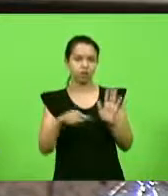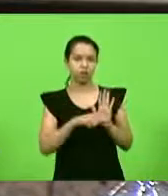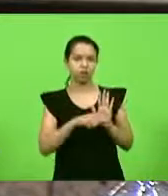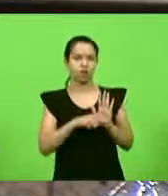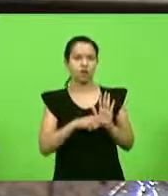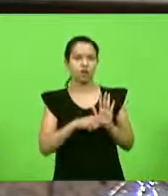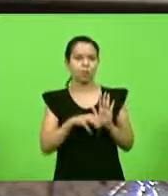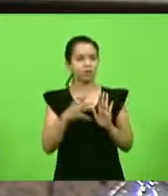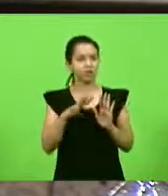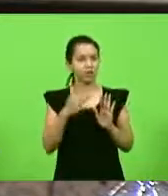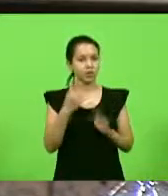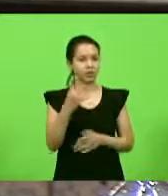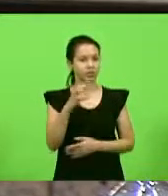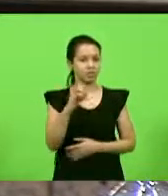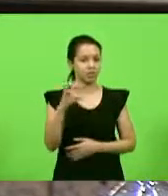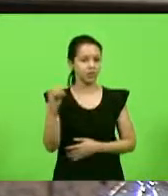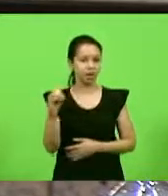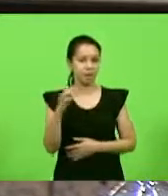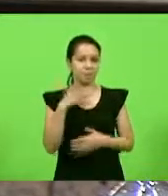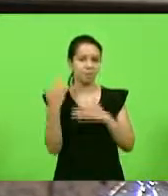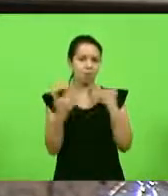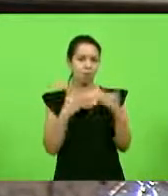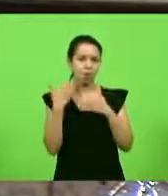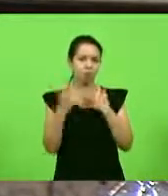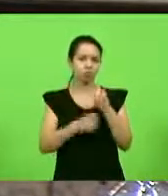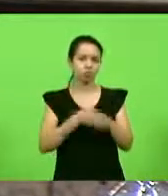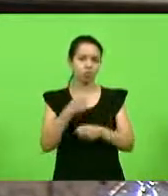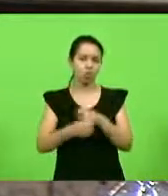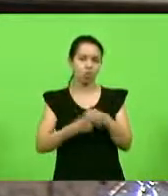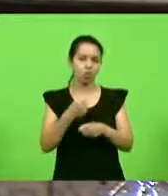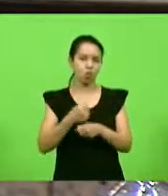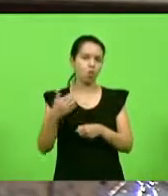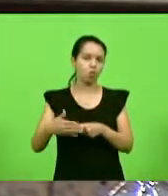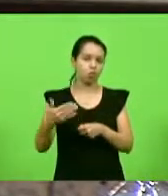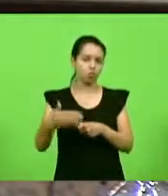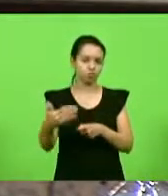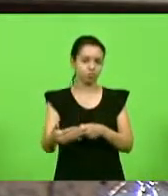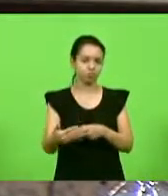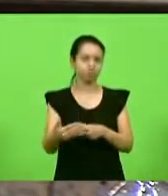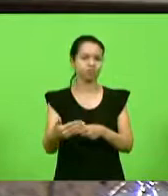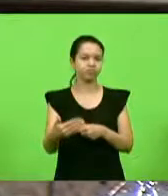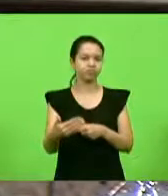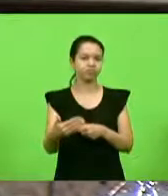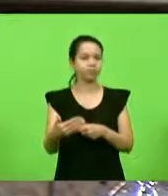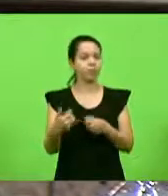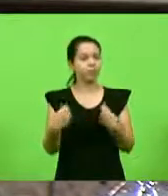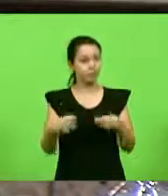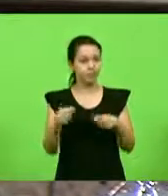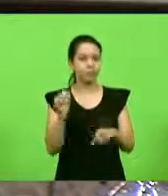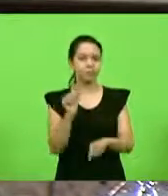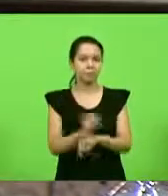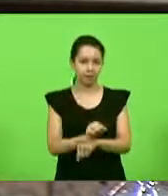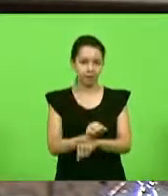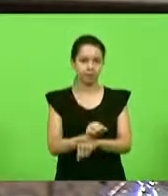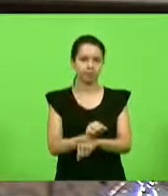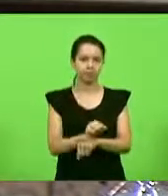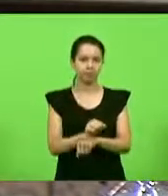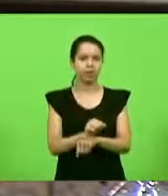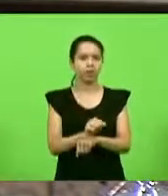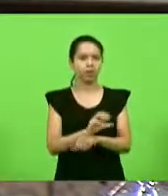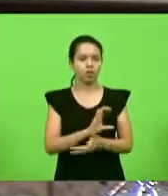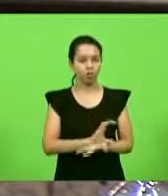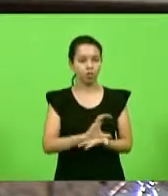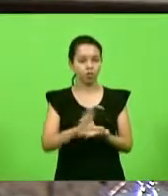óbitos por ano na BR-470. Isso tem que parar. E aí o investimento do governo estadual